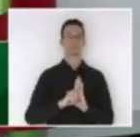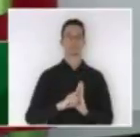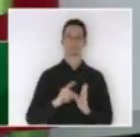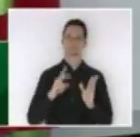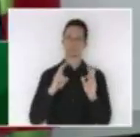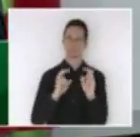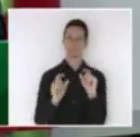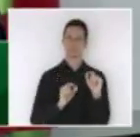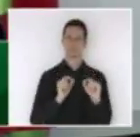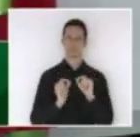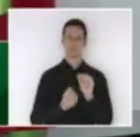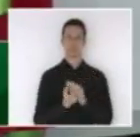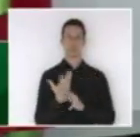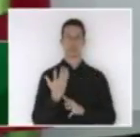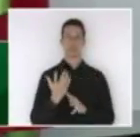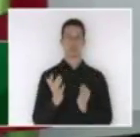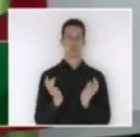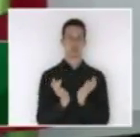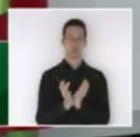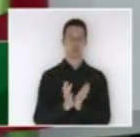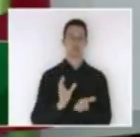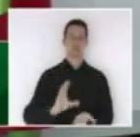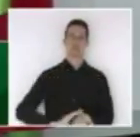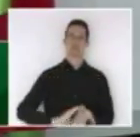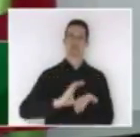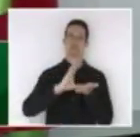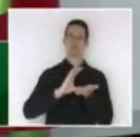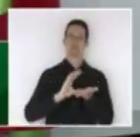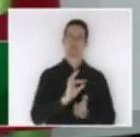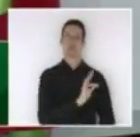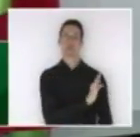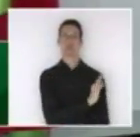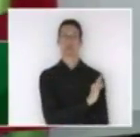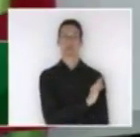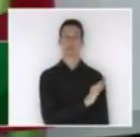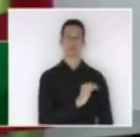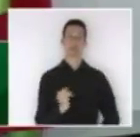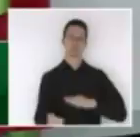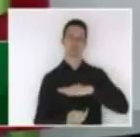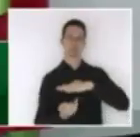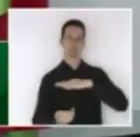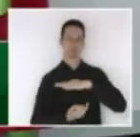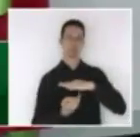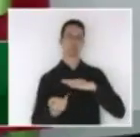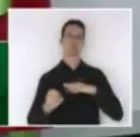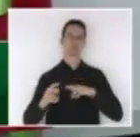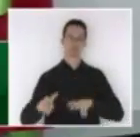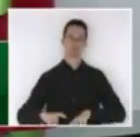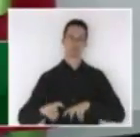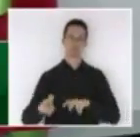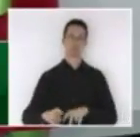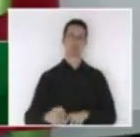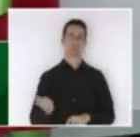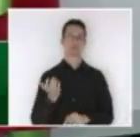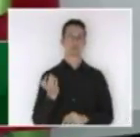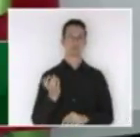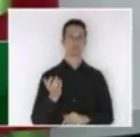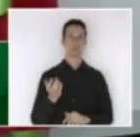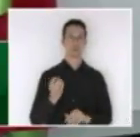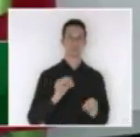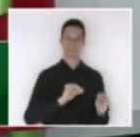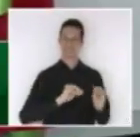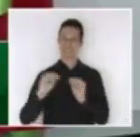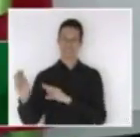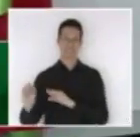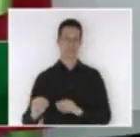do Conselho dos Técnicos. Técnicos industriais e agrícolas buscam sair do CREA, porque o